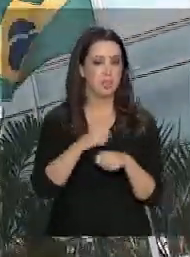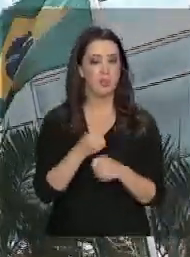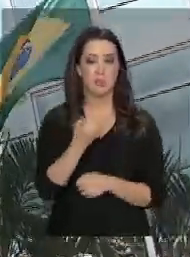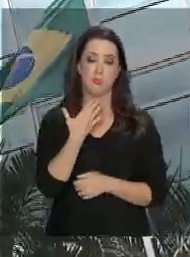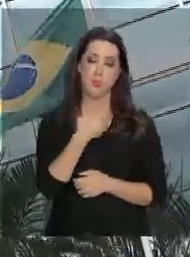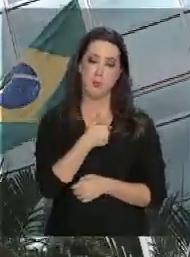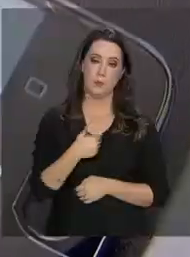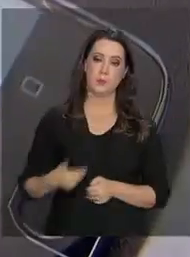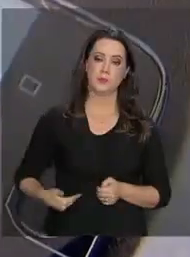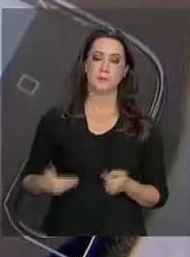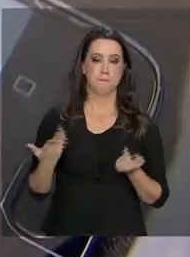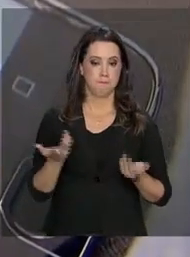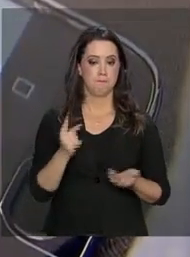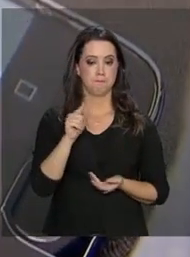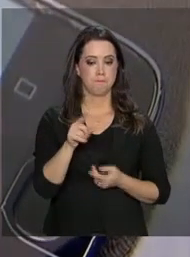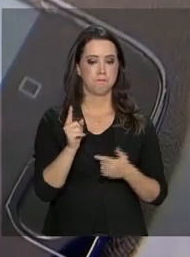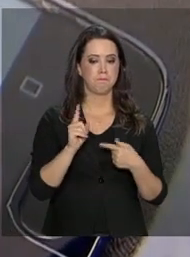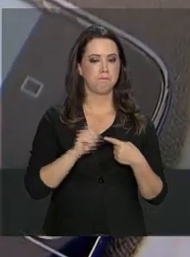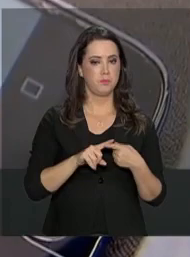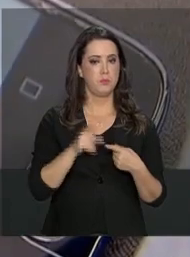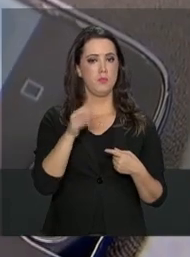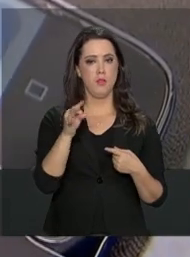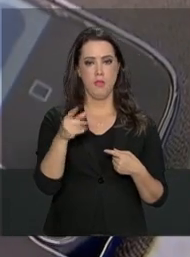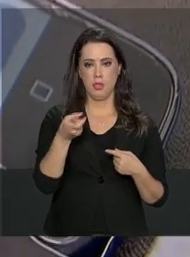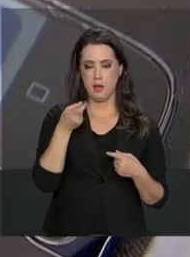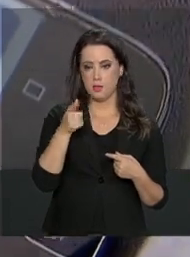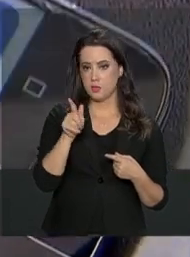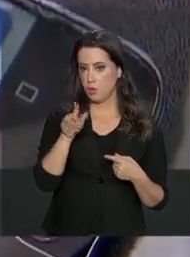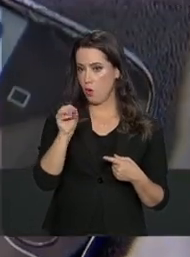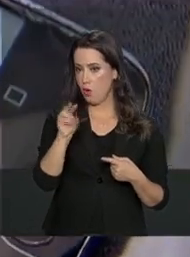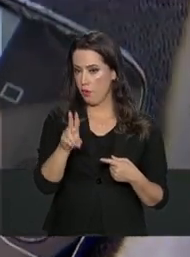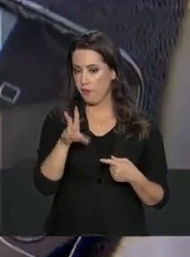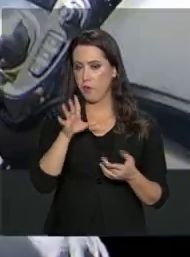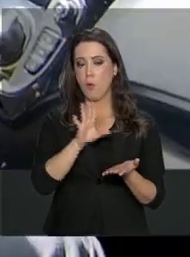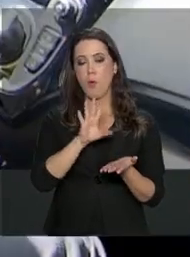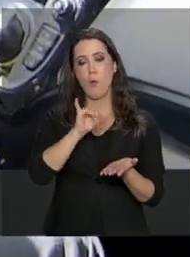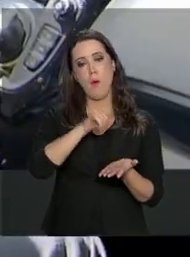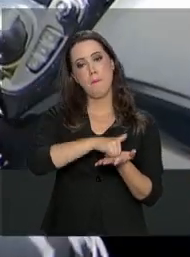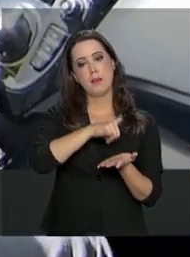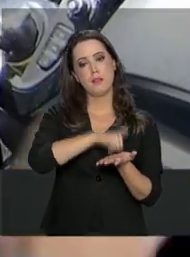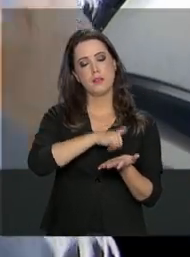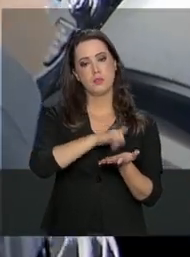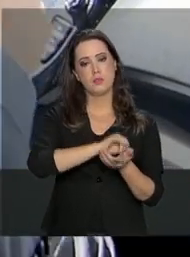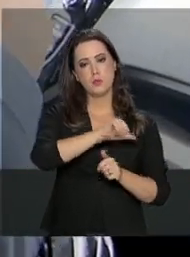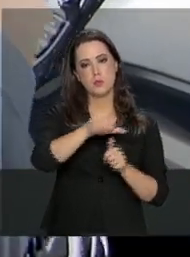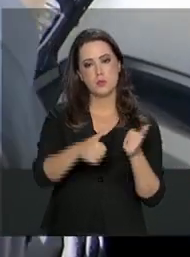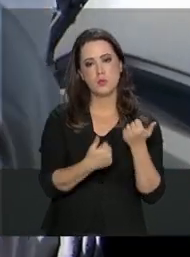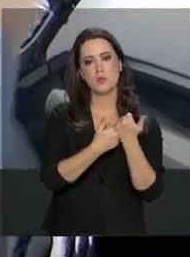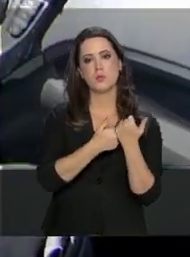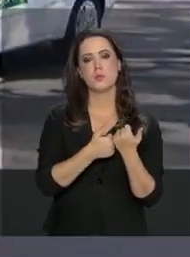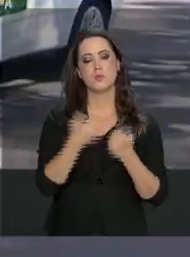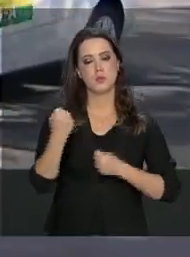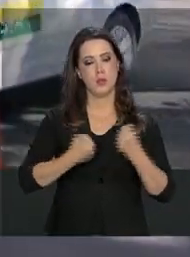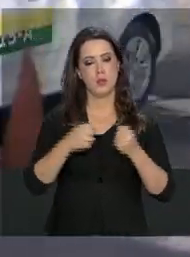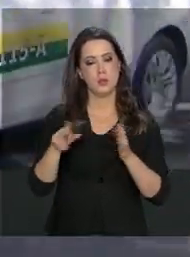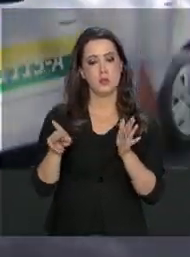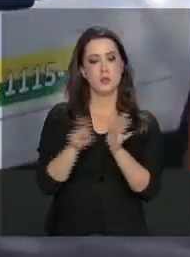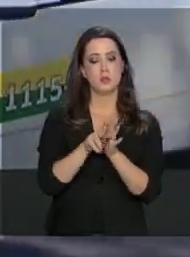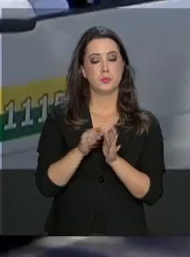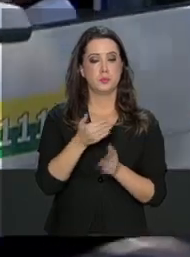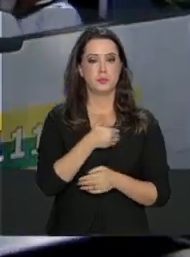cofres públicos entre elas o táxi gov o aplicativo para celular que substituiu carros próprios ou alugados